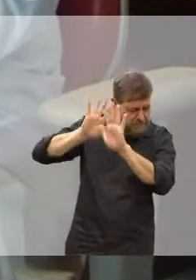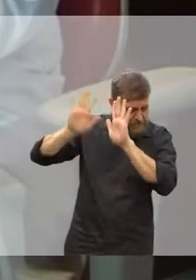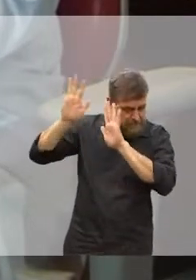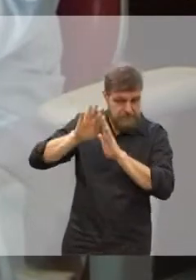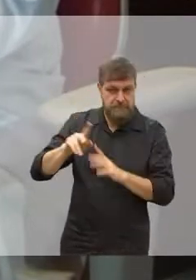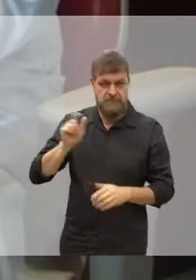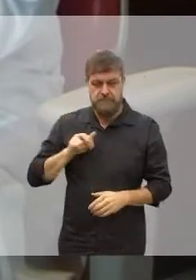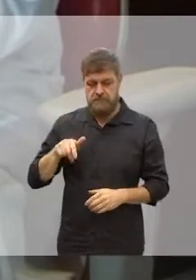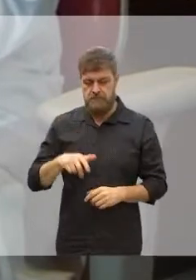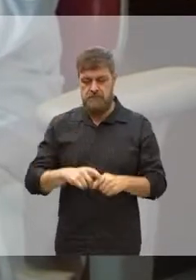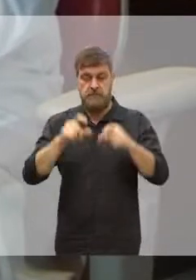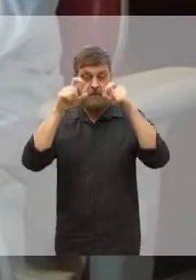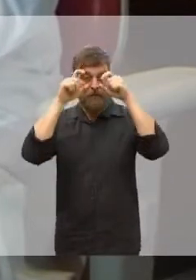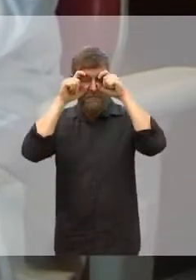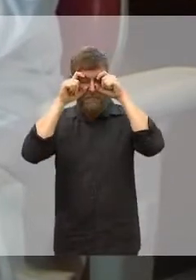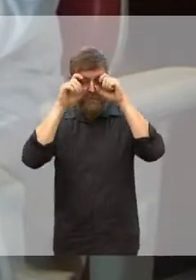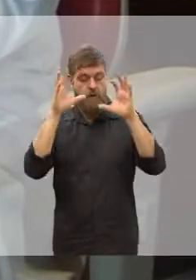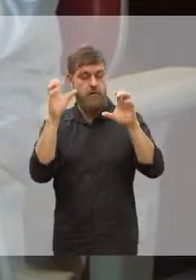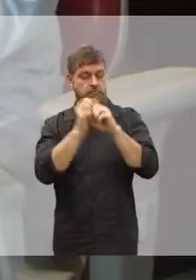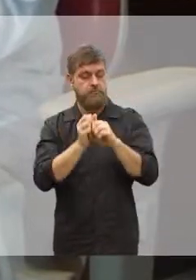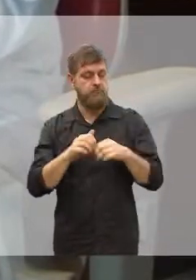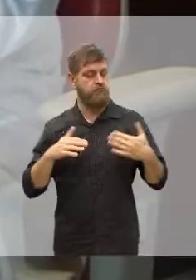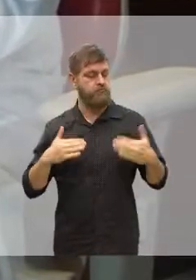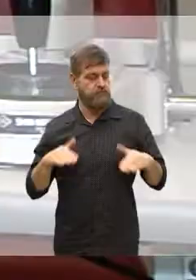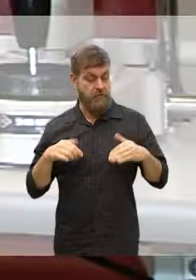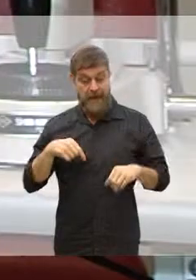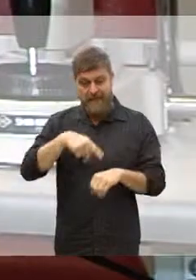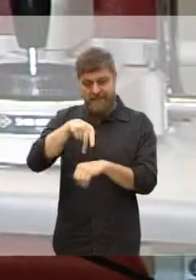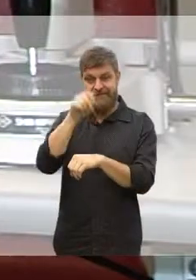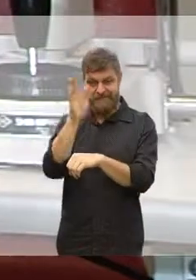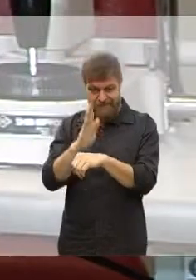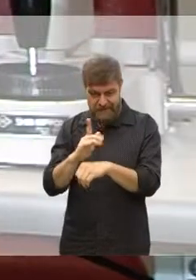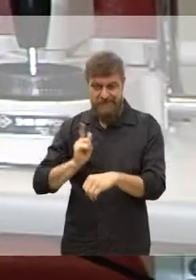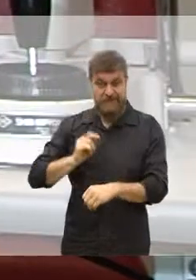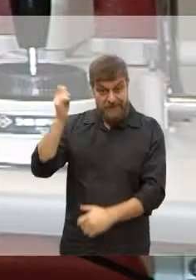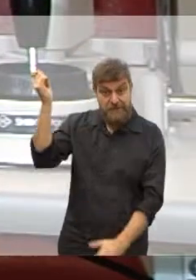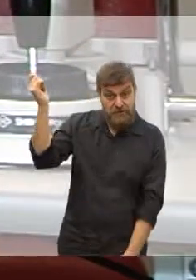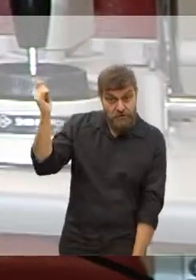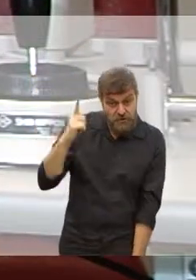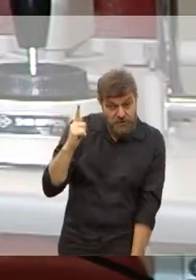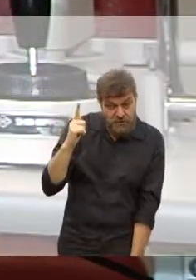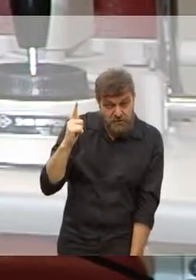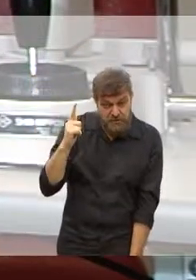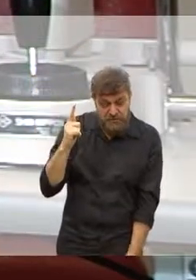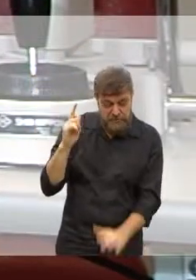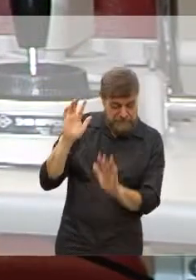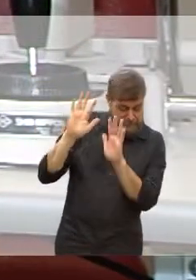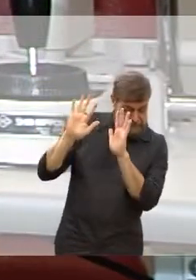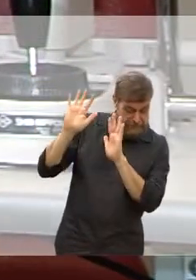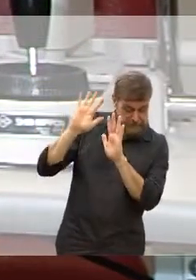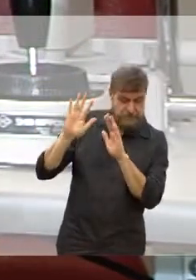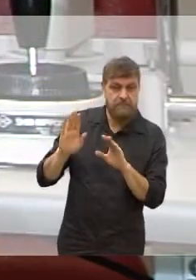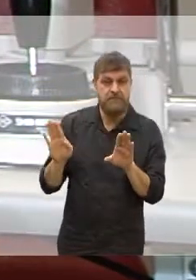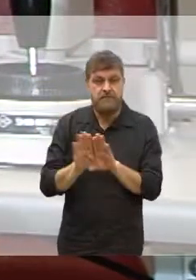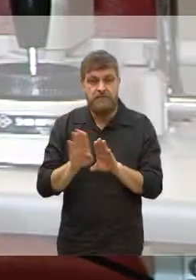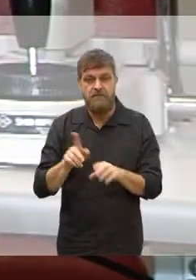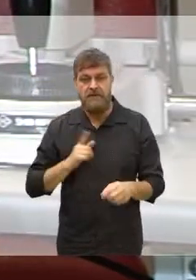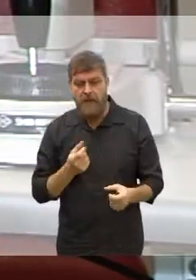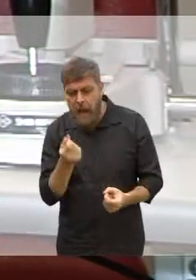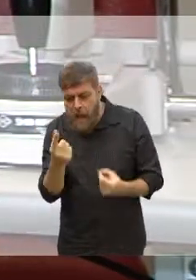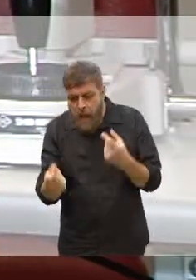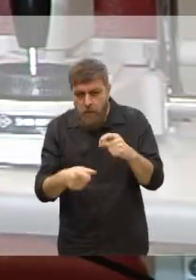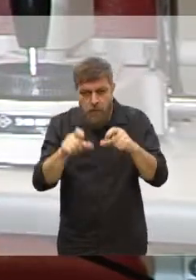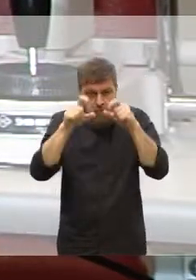essa luminosidade excessiva do nosso Brasil, né, ou do sol de uma maneira geral. Mas tem alguns